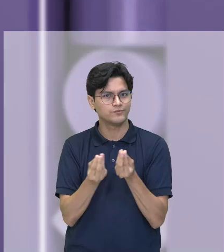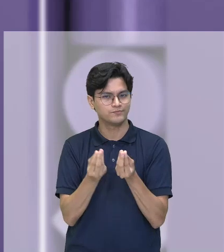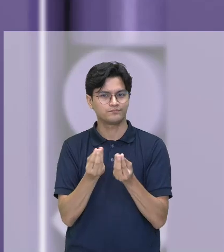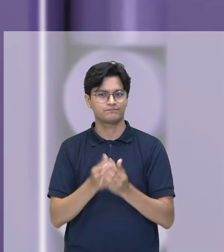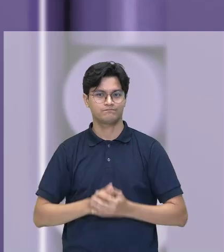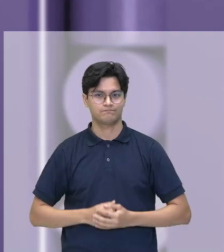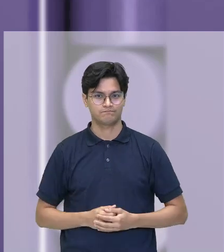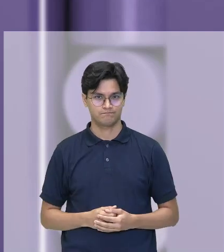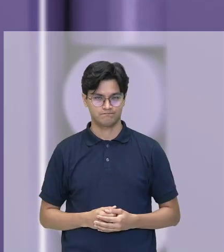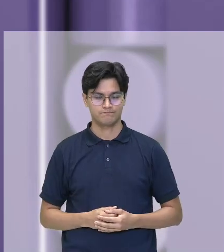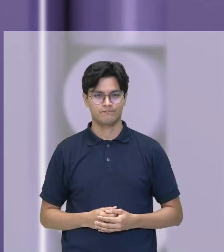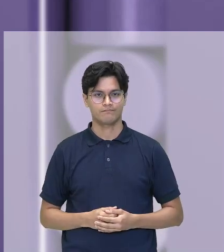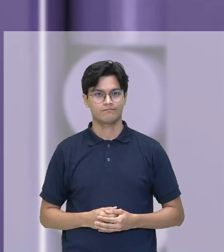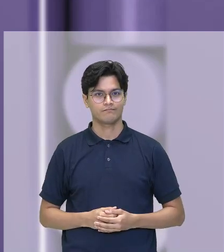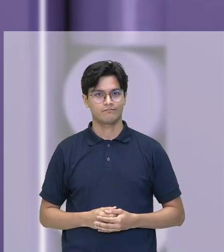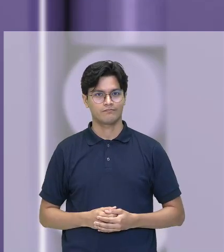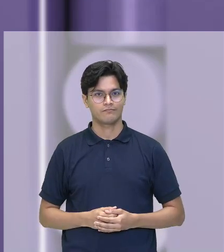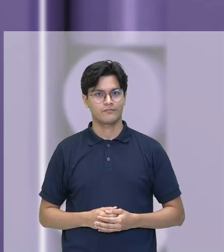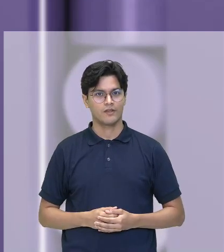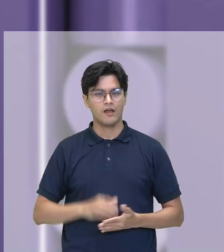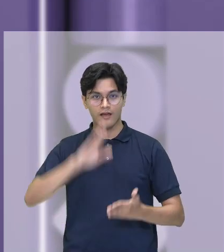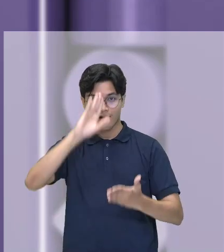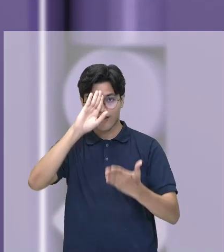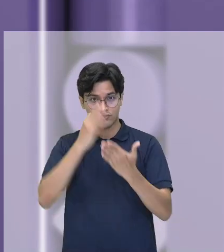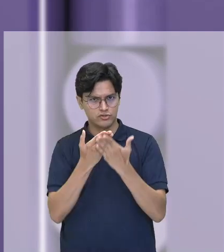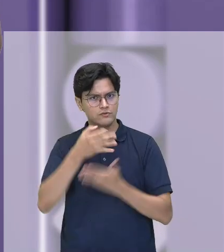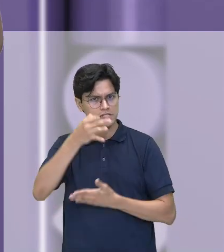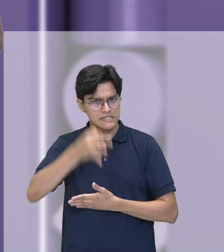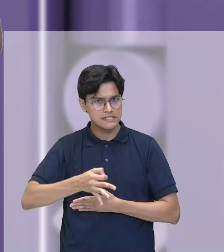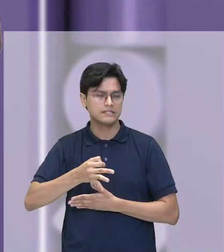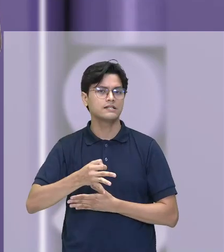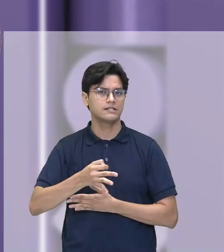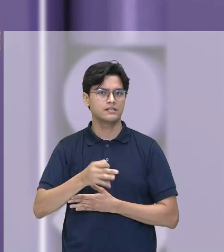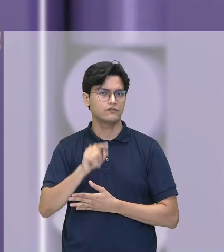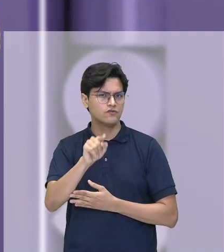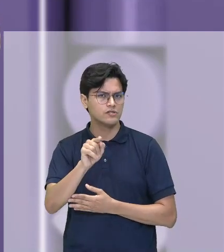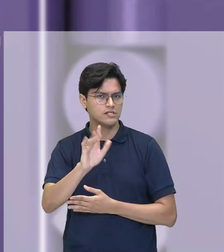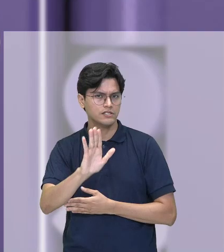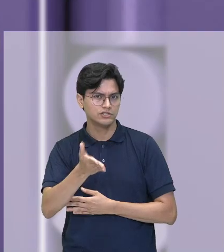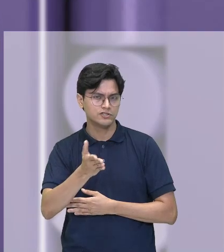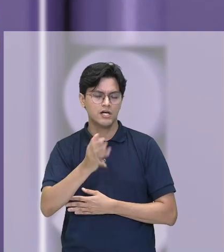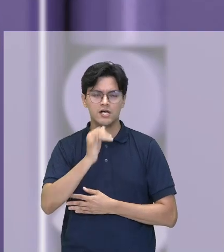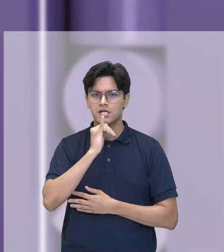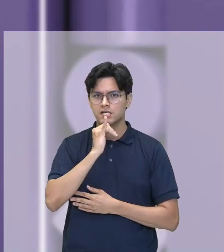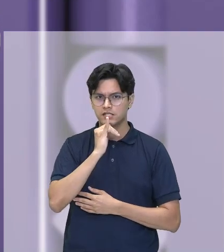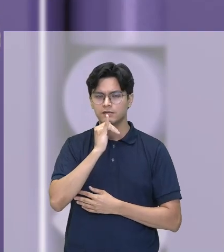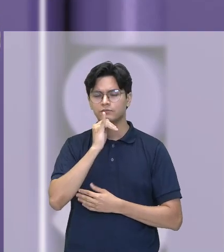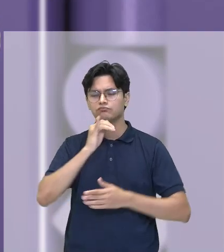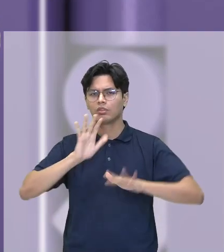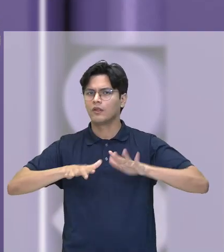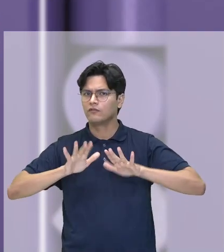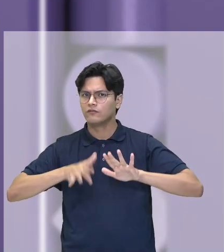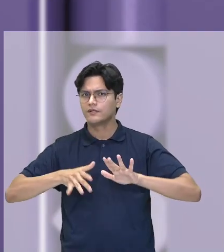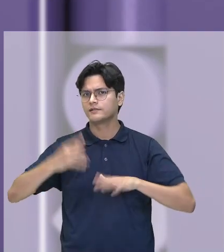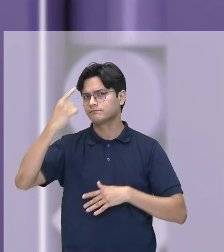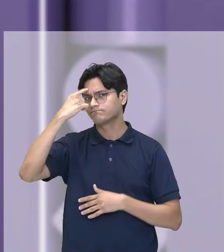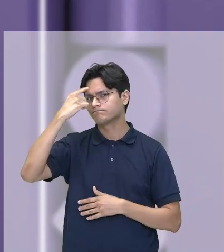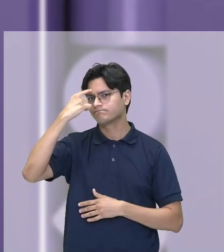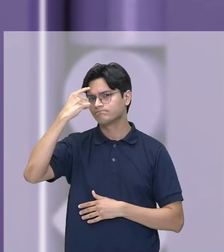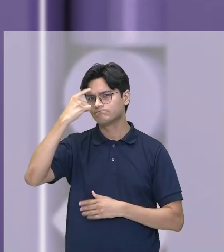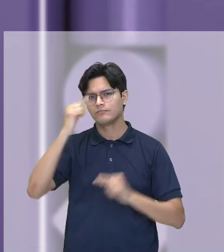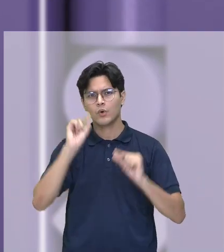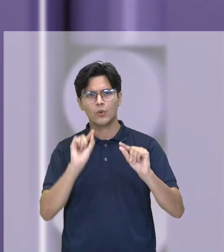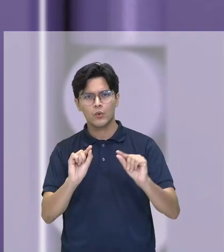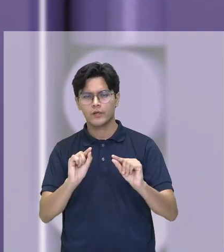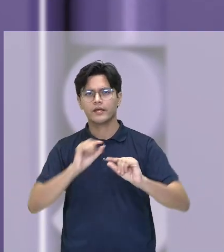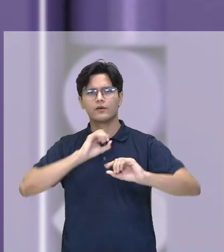Você com certeza já de repente pensou que um